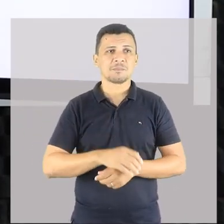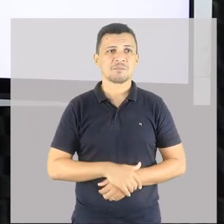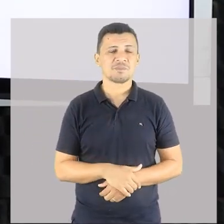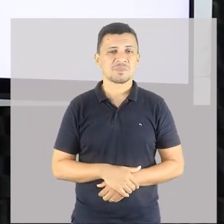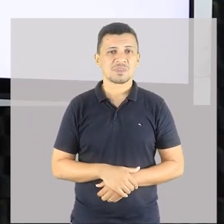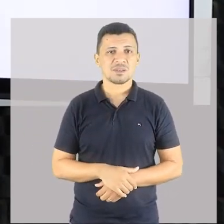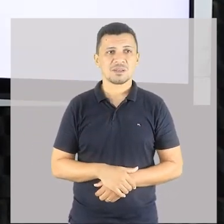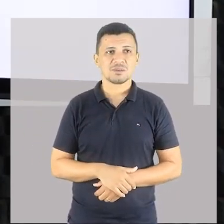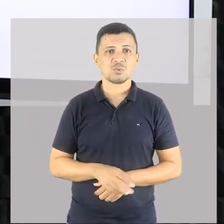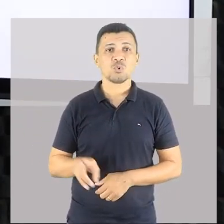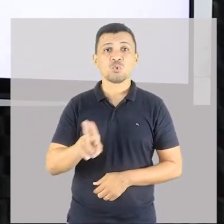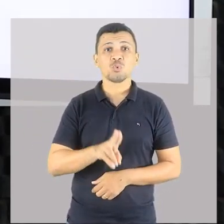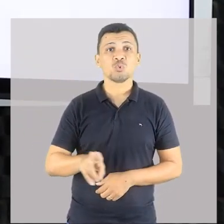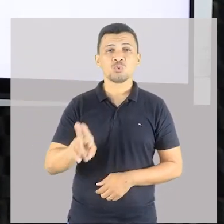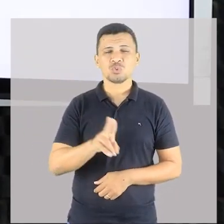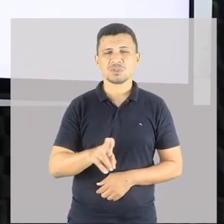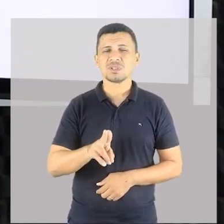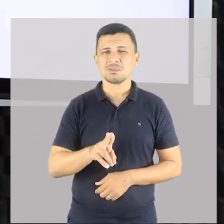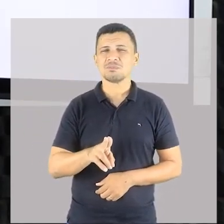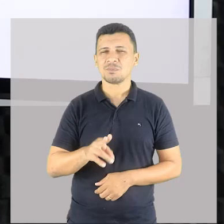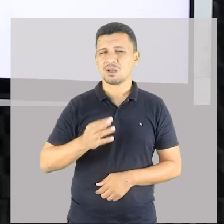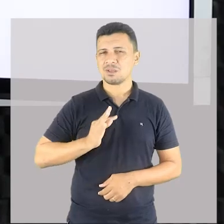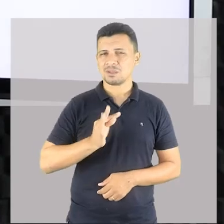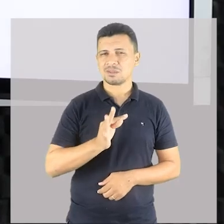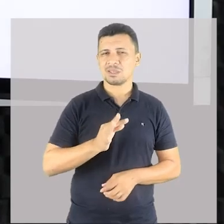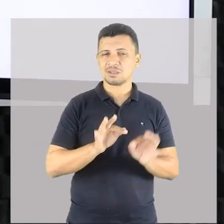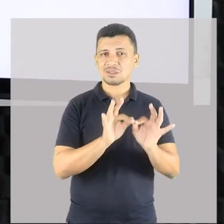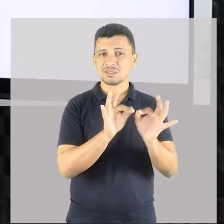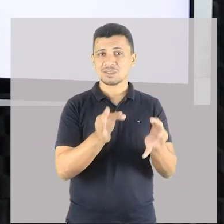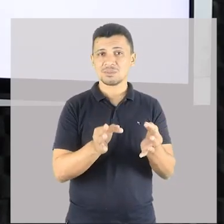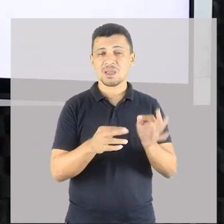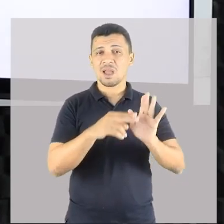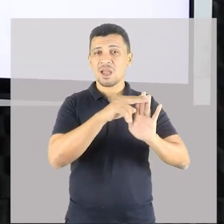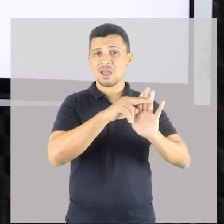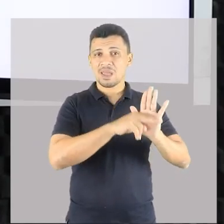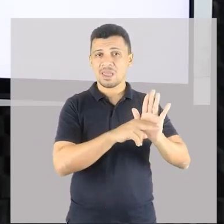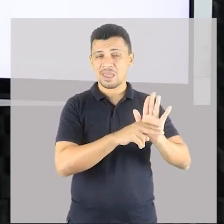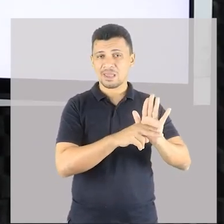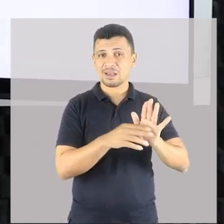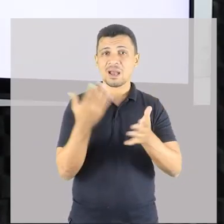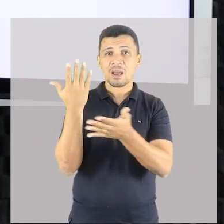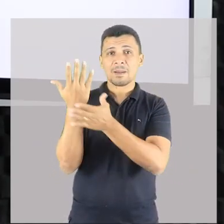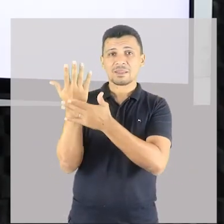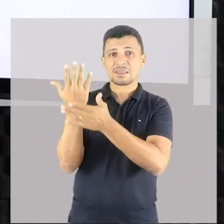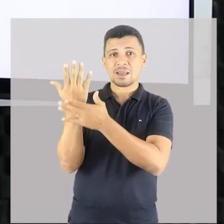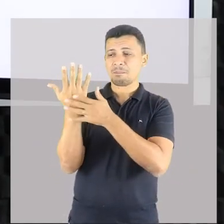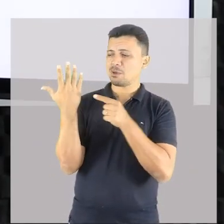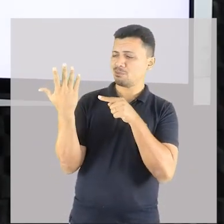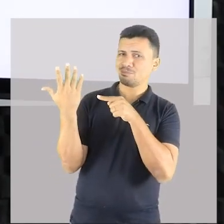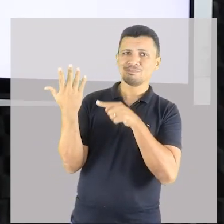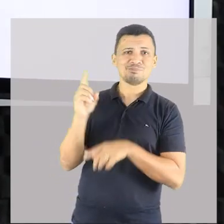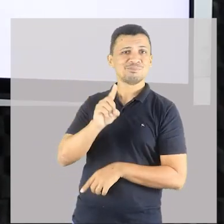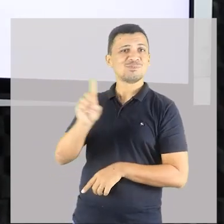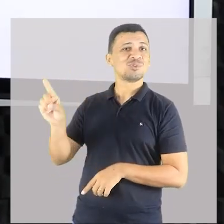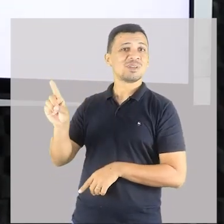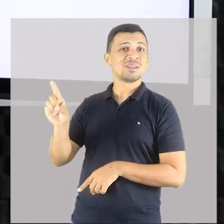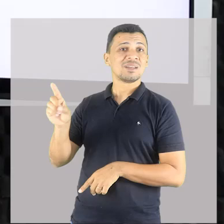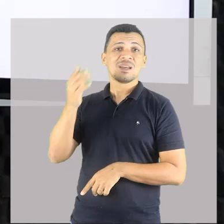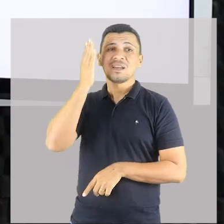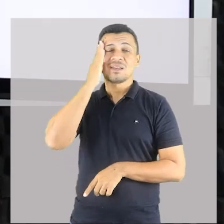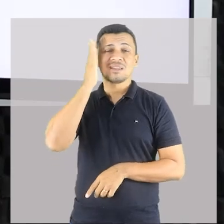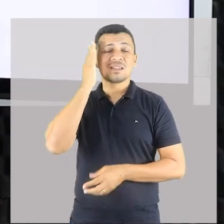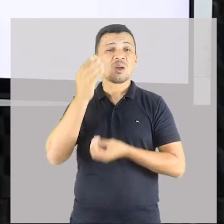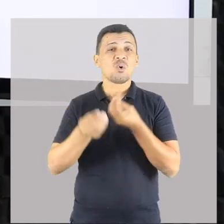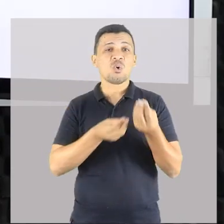É só a gente usar um macete muito simples chamada regra da mão direita, para a gente entender como que as linhas